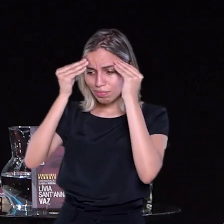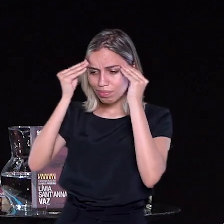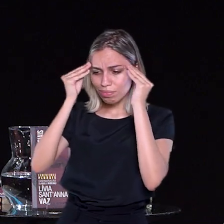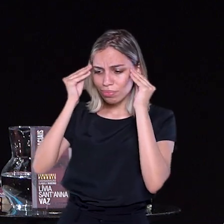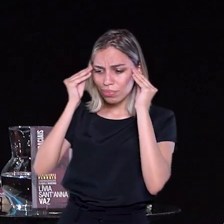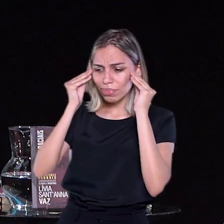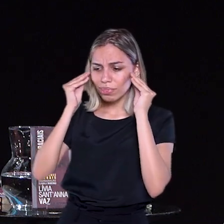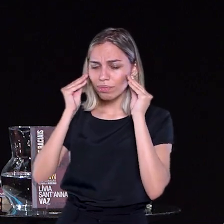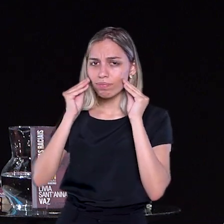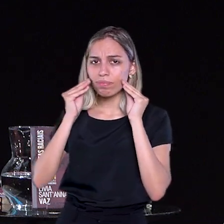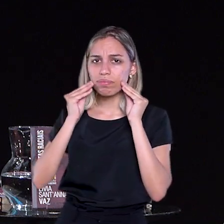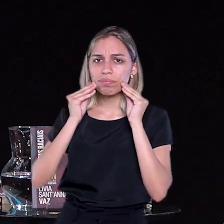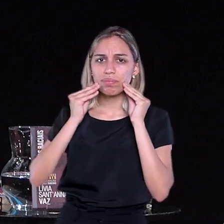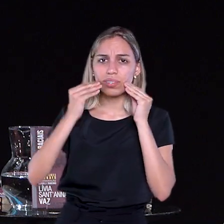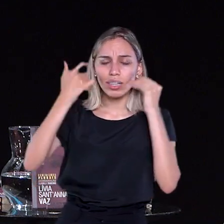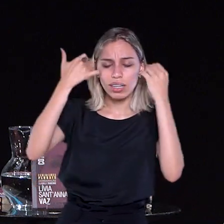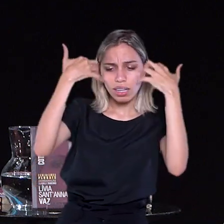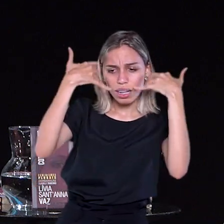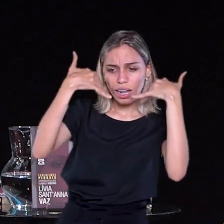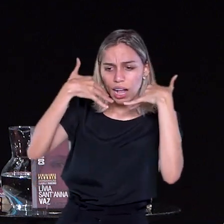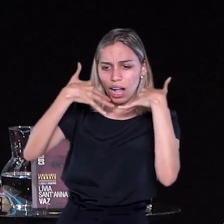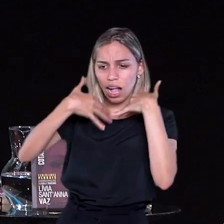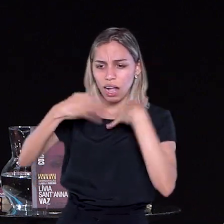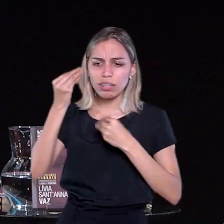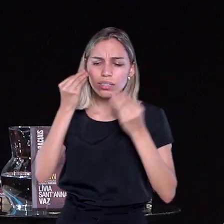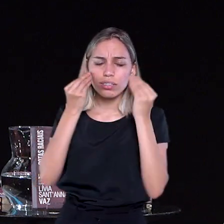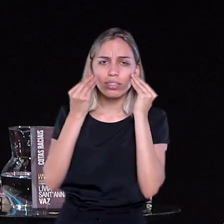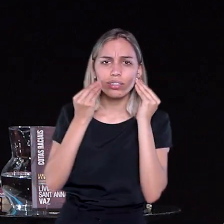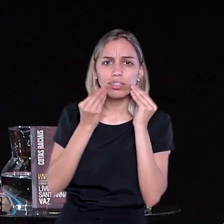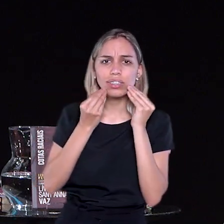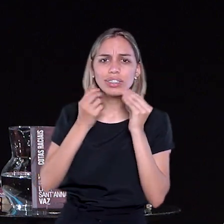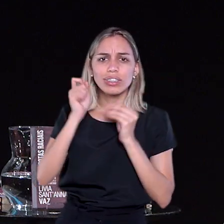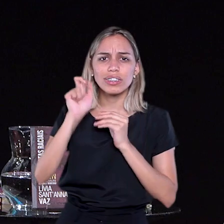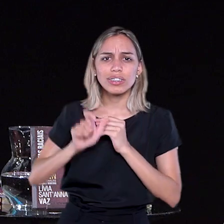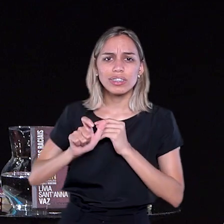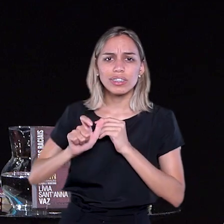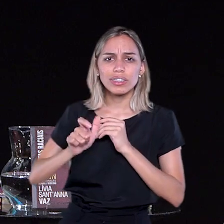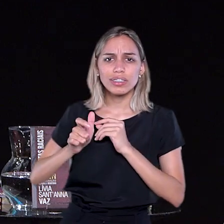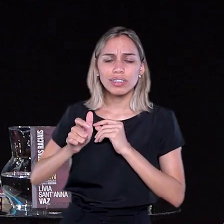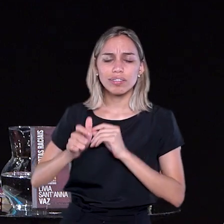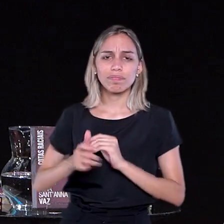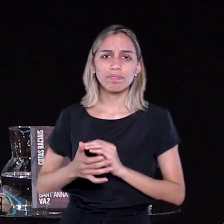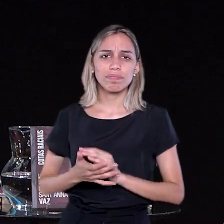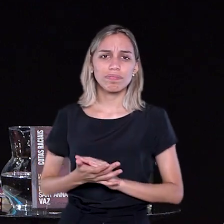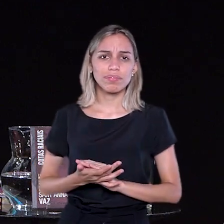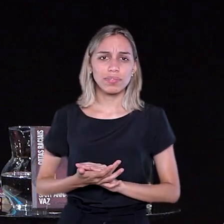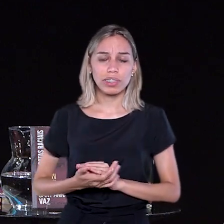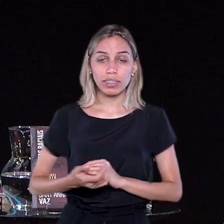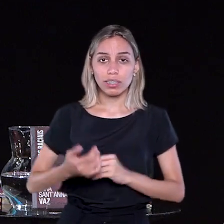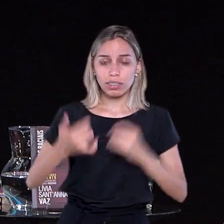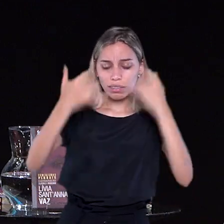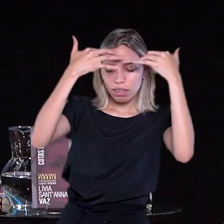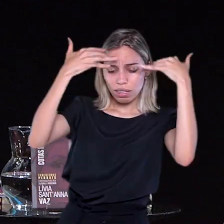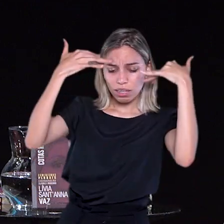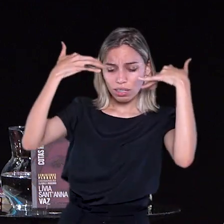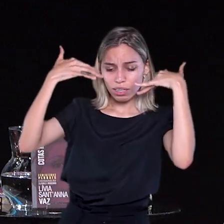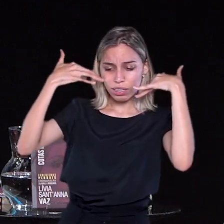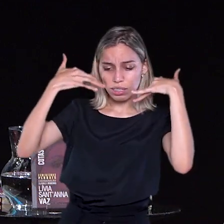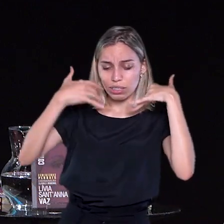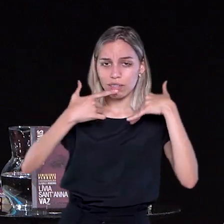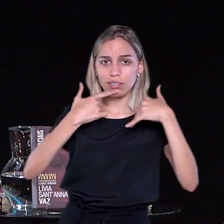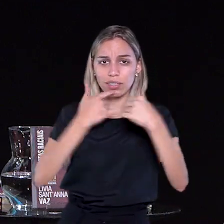Não dá mais, essa desculpa já não cola mais, né, Afonso? Não cola mais. Então vamos para a cantoria? Vamos. Vamos finalizar. É uma música de